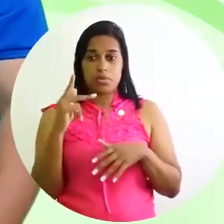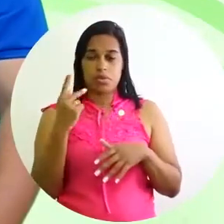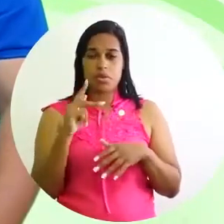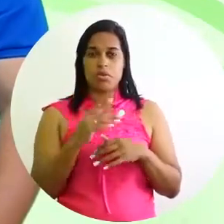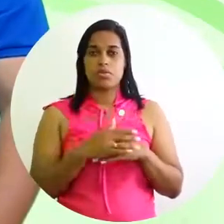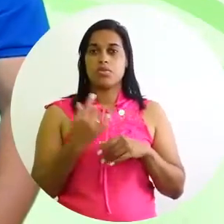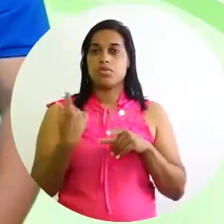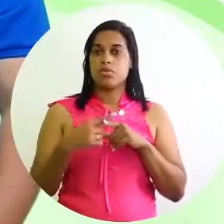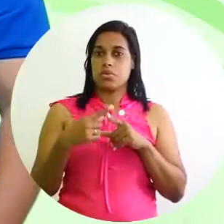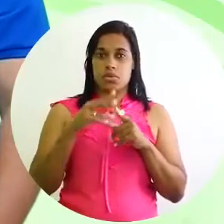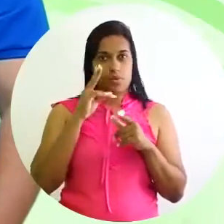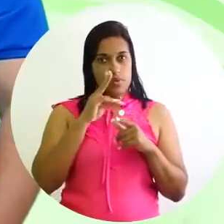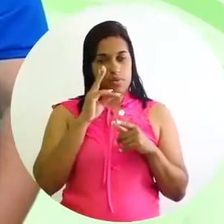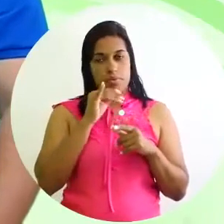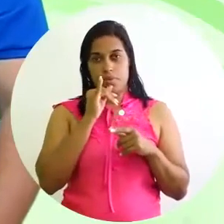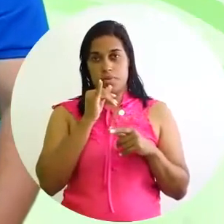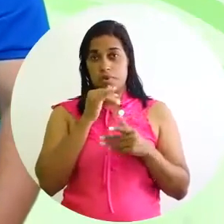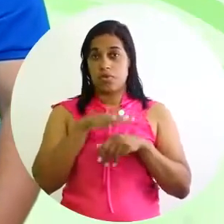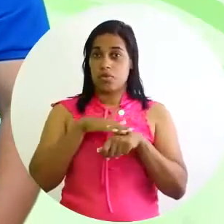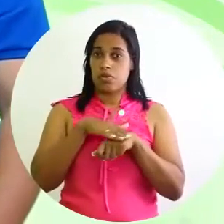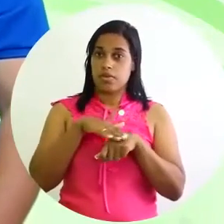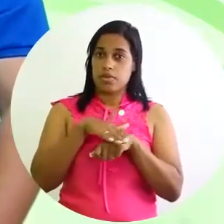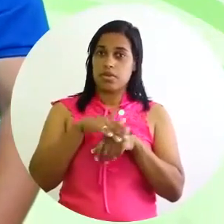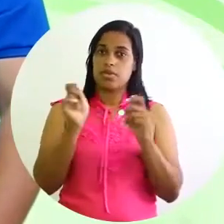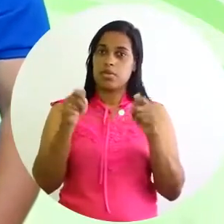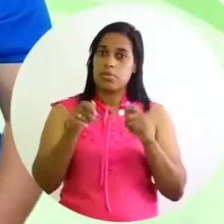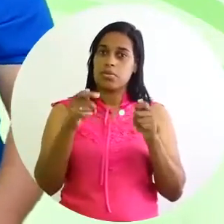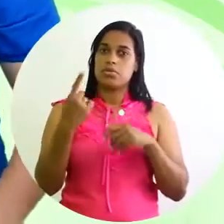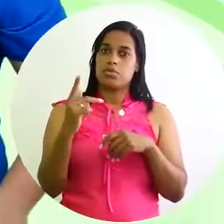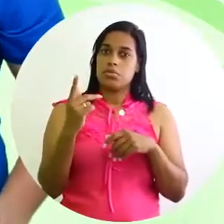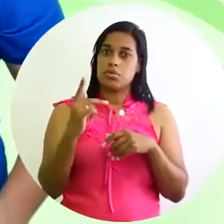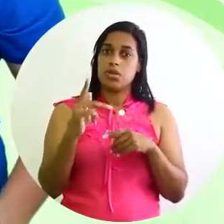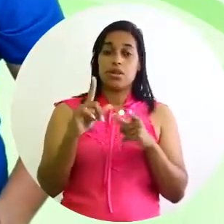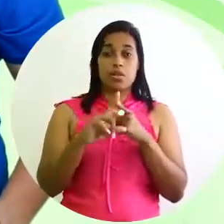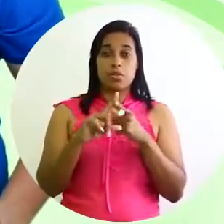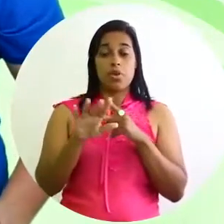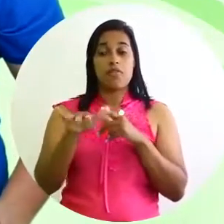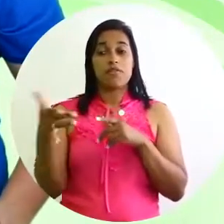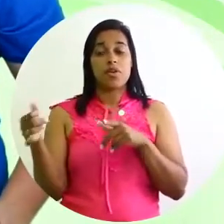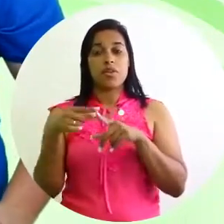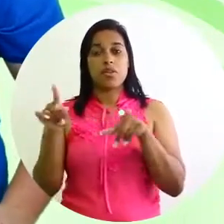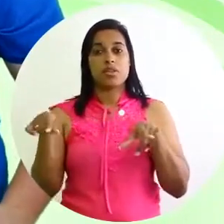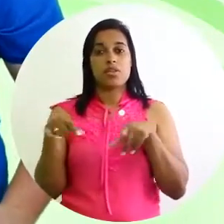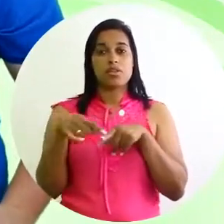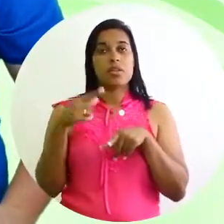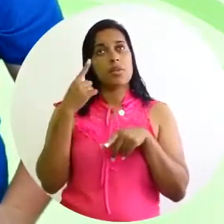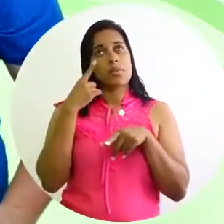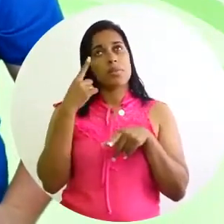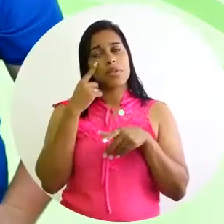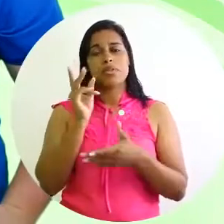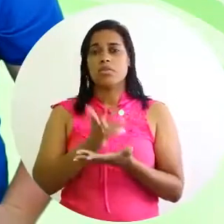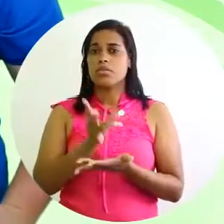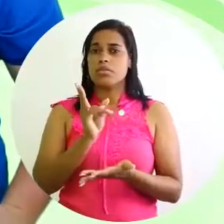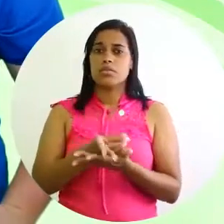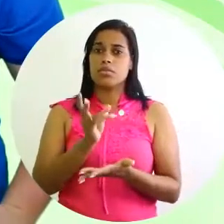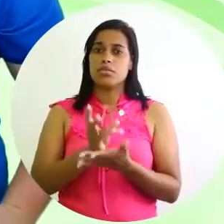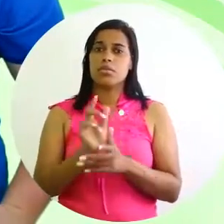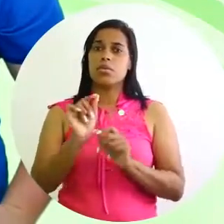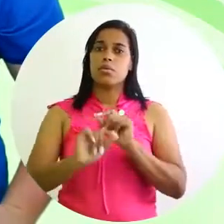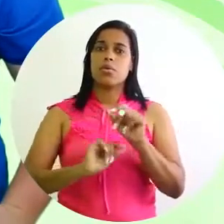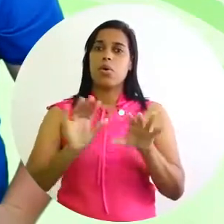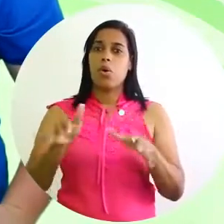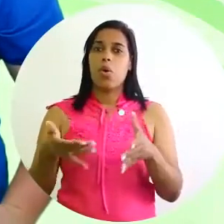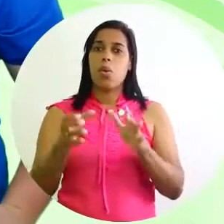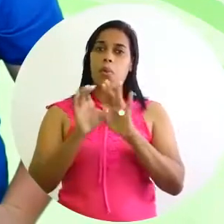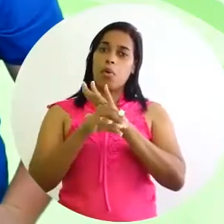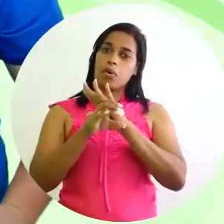essas? Porque assim, a gente já começou a conversar sobre essas possibilidades, inclusive fora da sala de aula, mas sempre pensando como